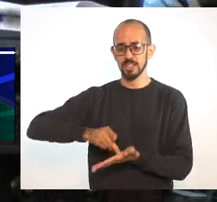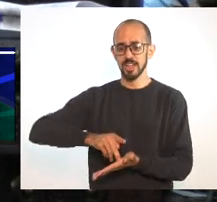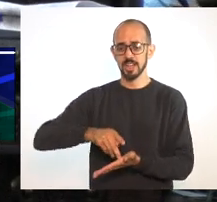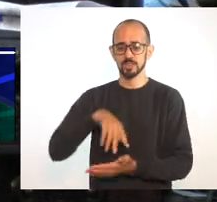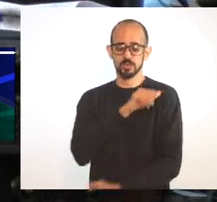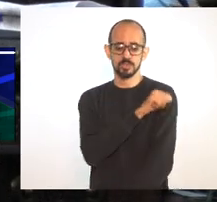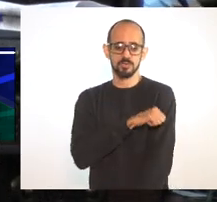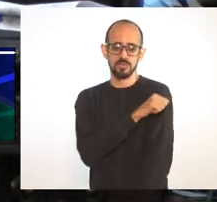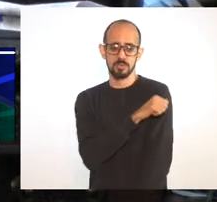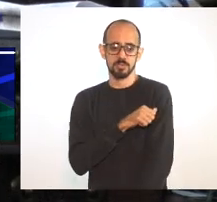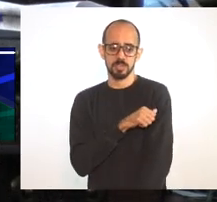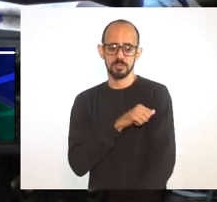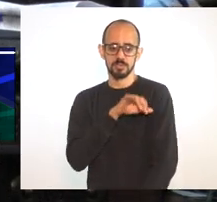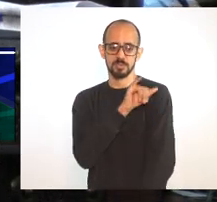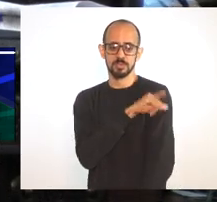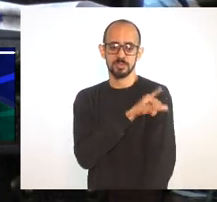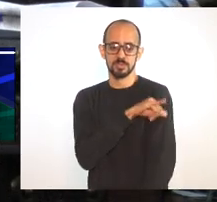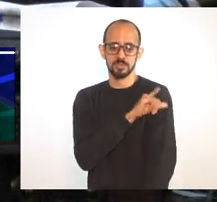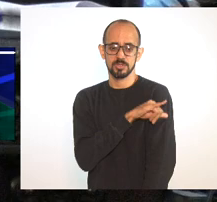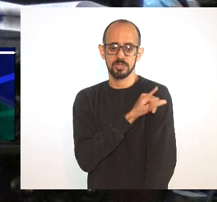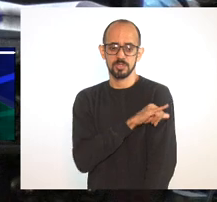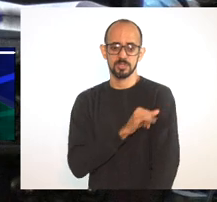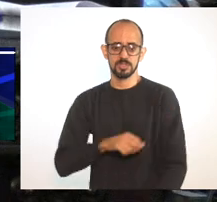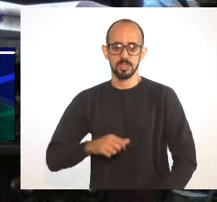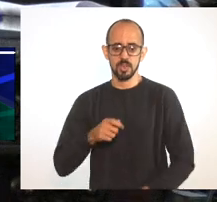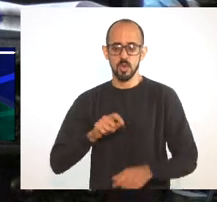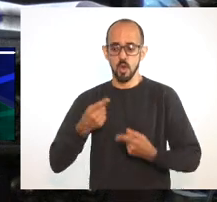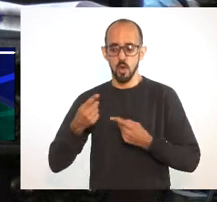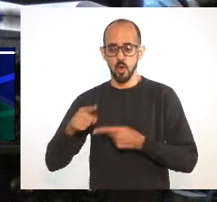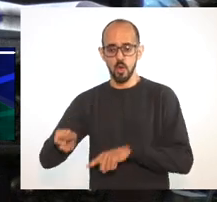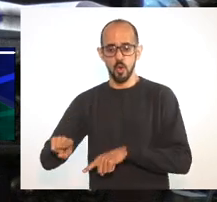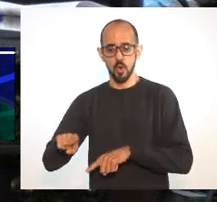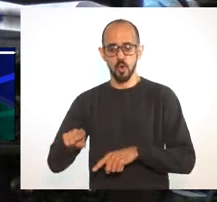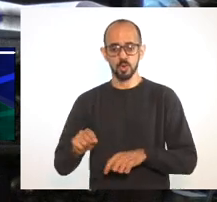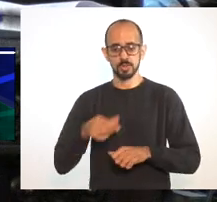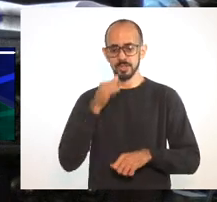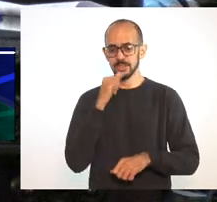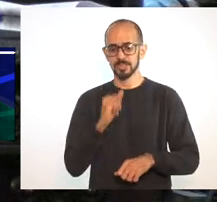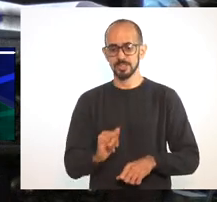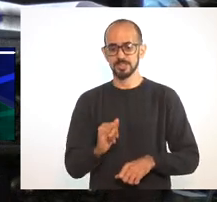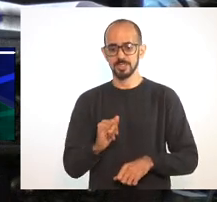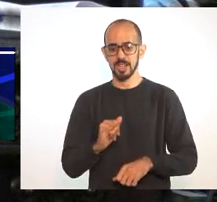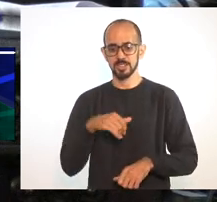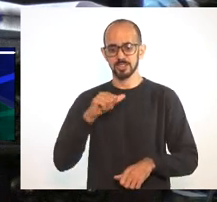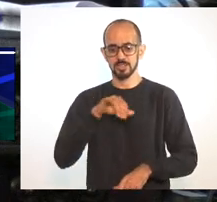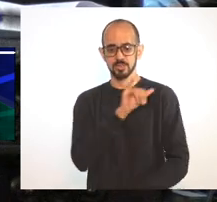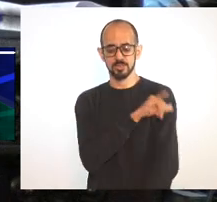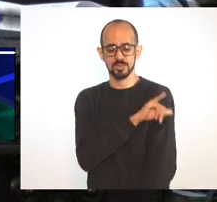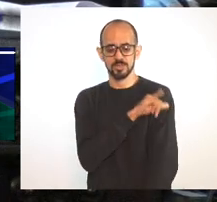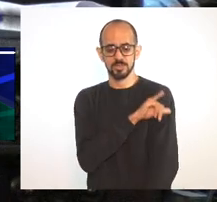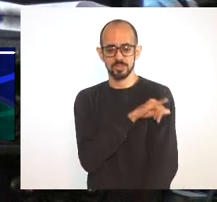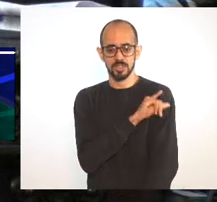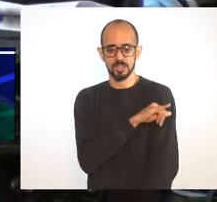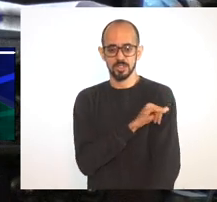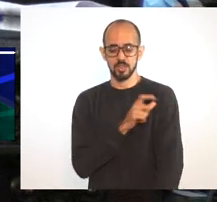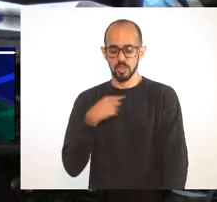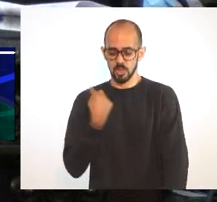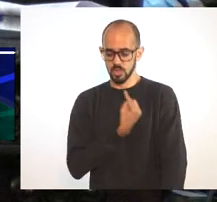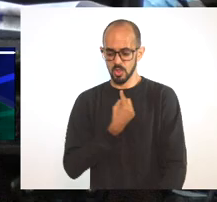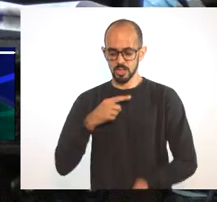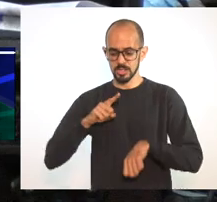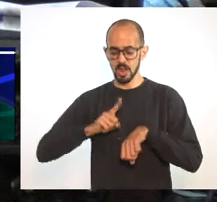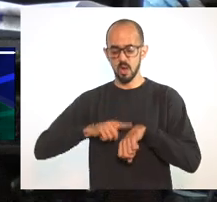Janeiro, Mulheres Subverta, Oposição Eletricitária Rio de Janeiro, Nossa Hora de